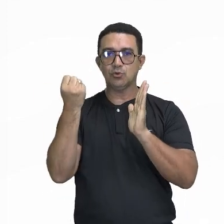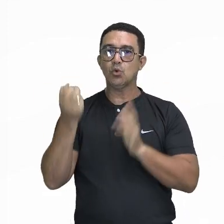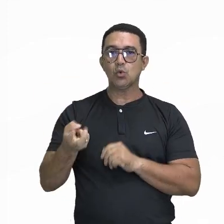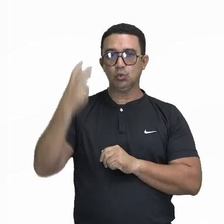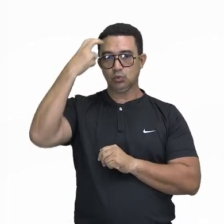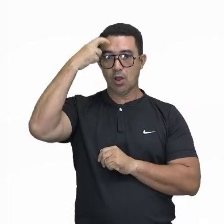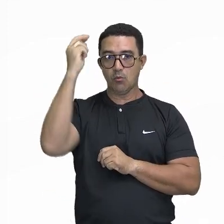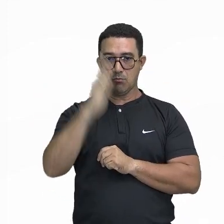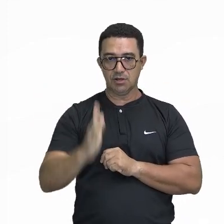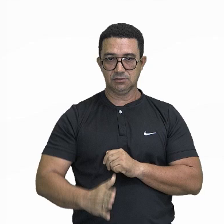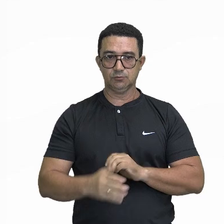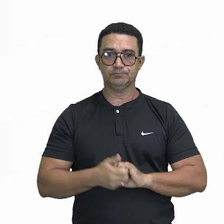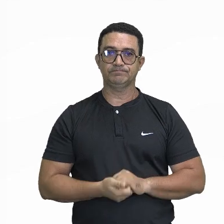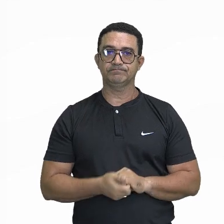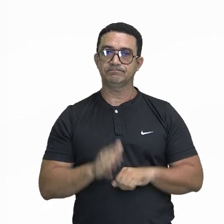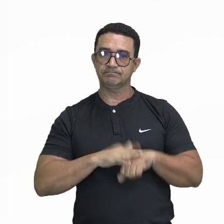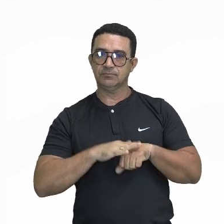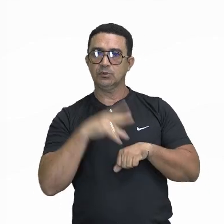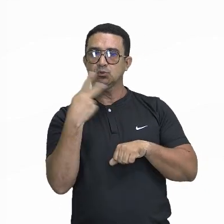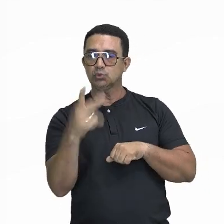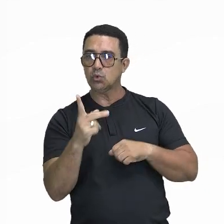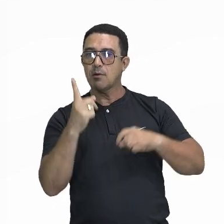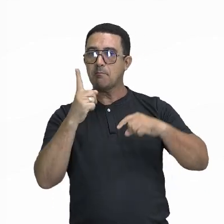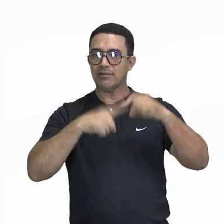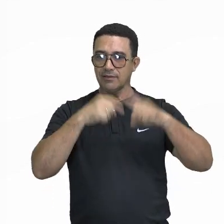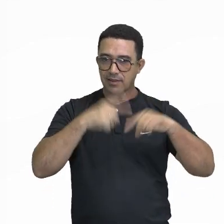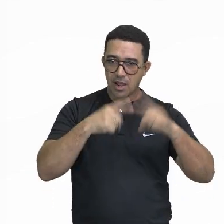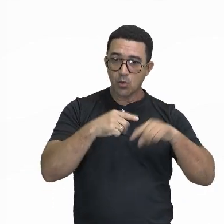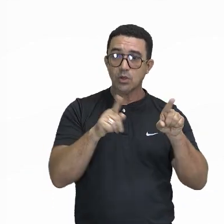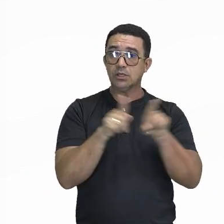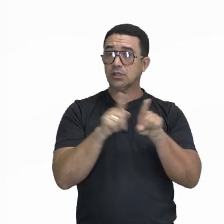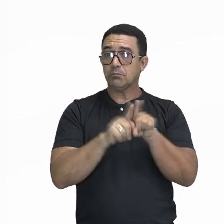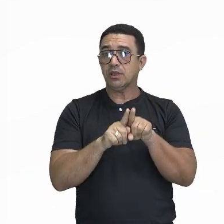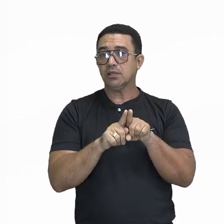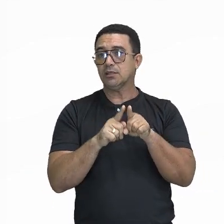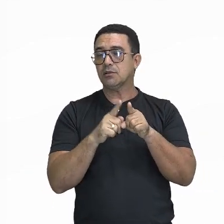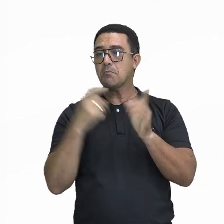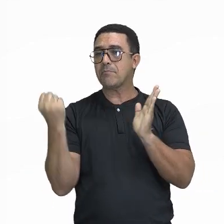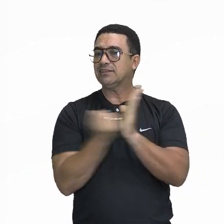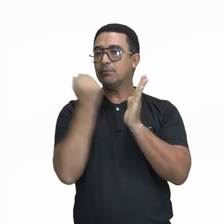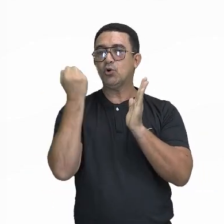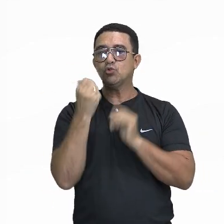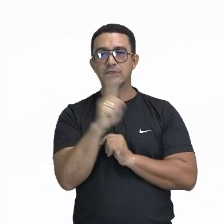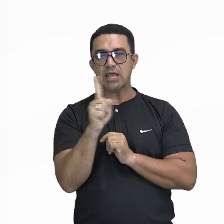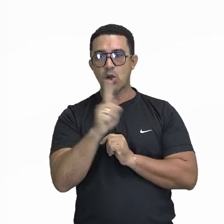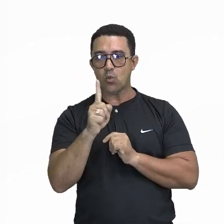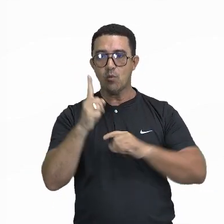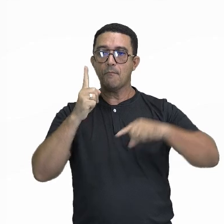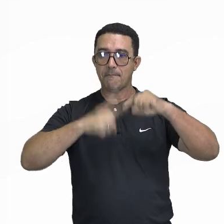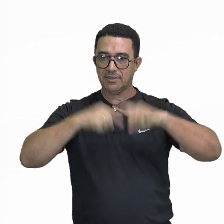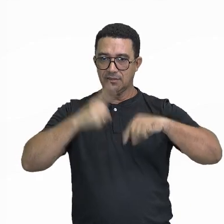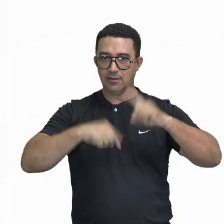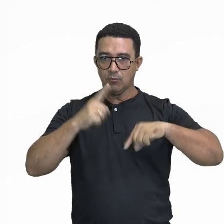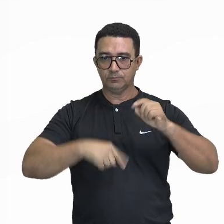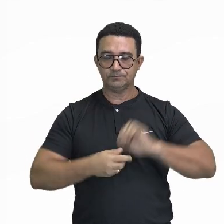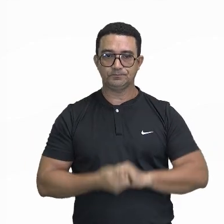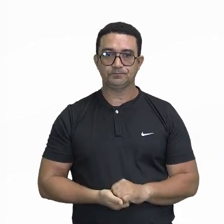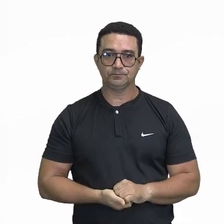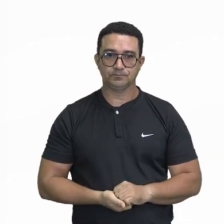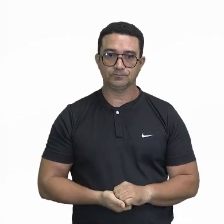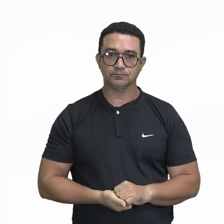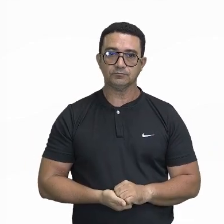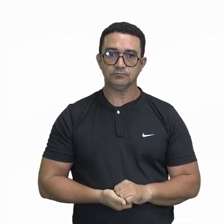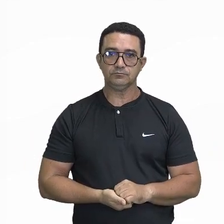cultural brasileiro em suas dimensões materiais e imateriais. Aqui a gente